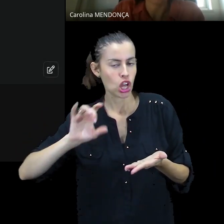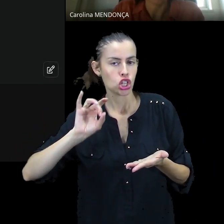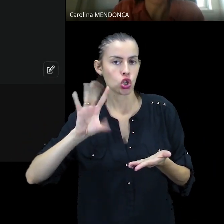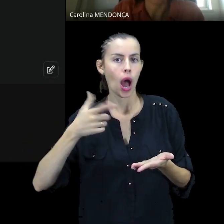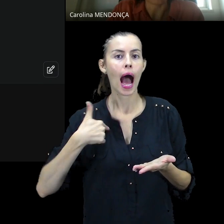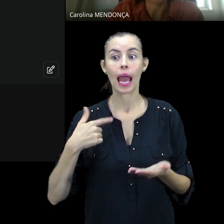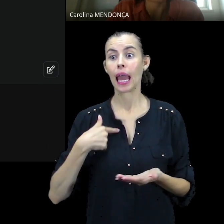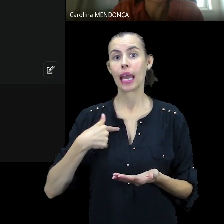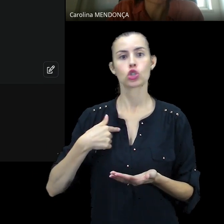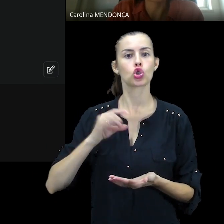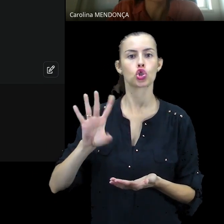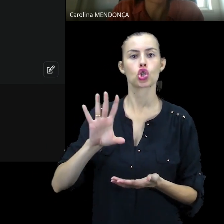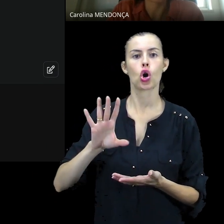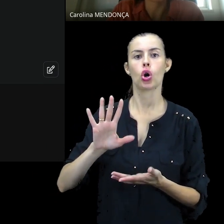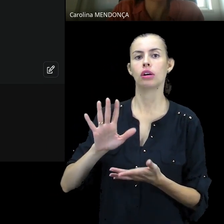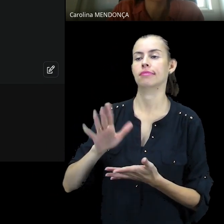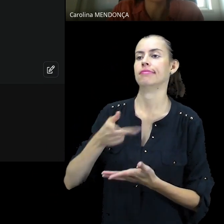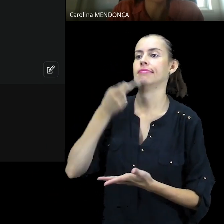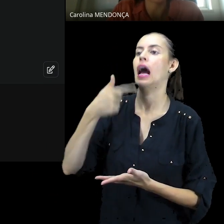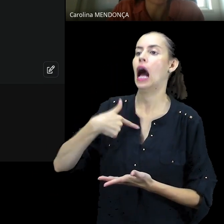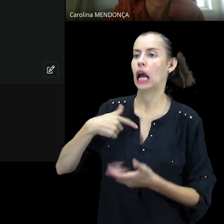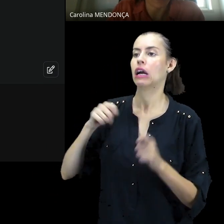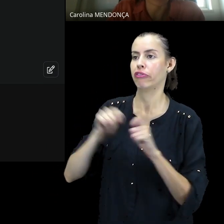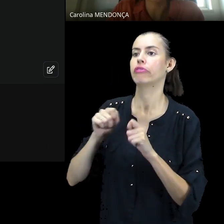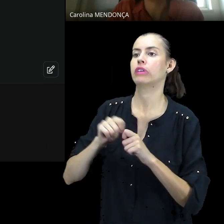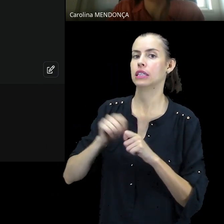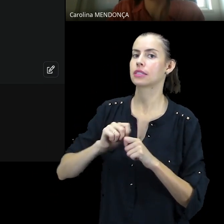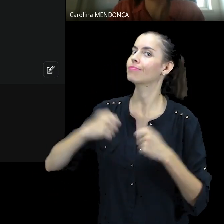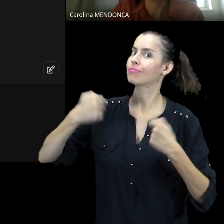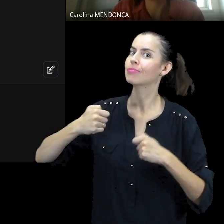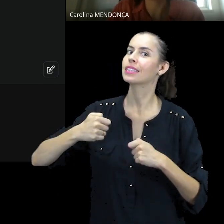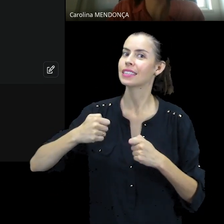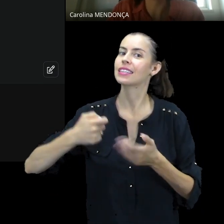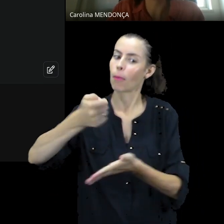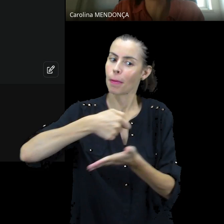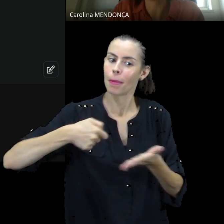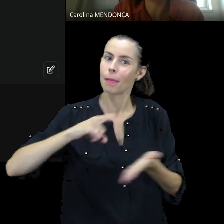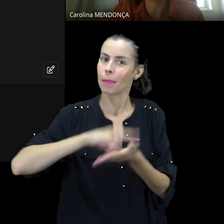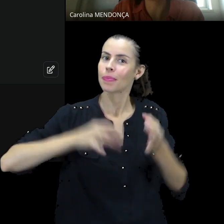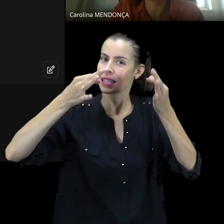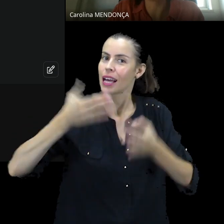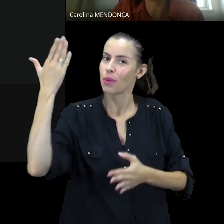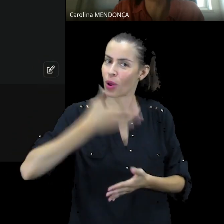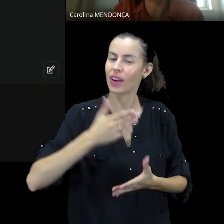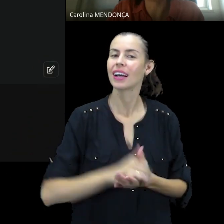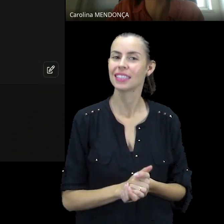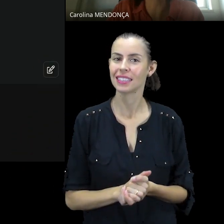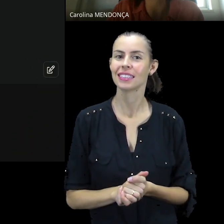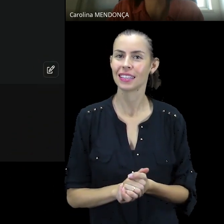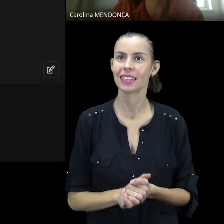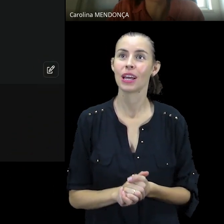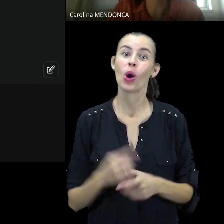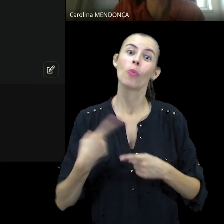né, a realização dessas competências, e que fosse possível também que